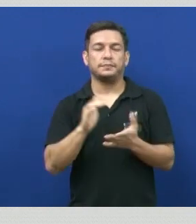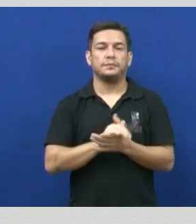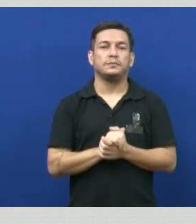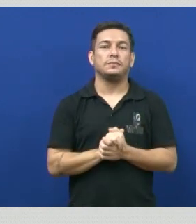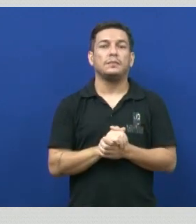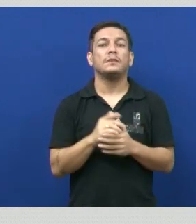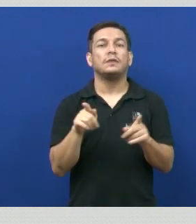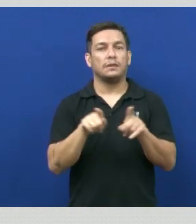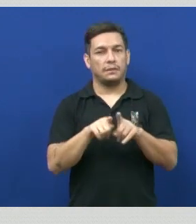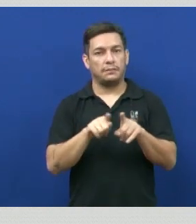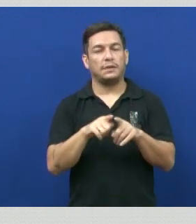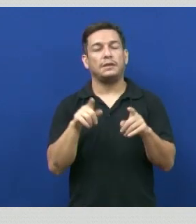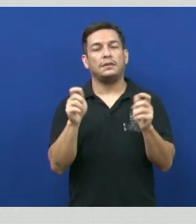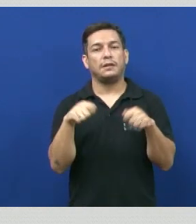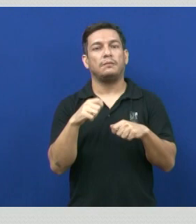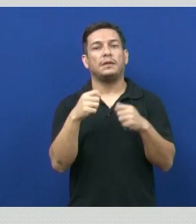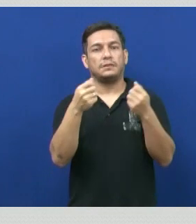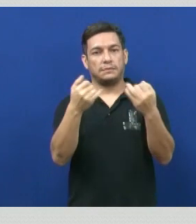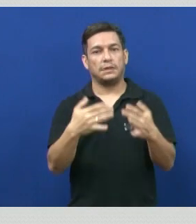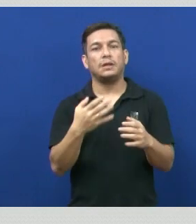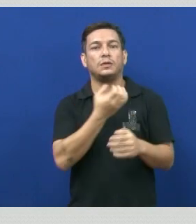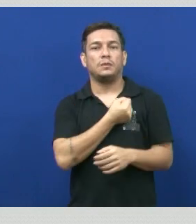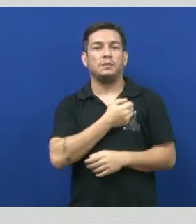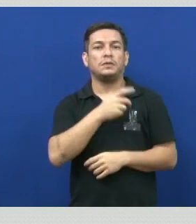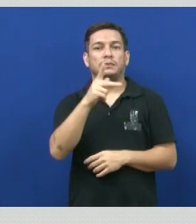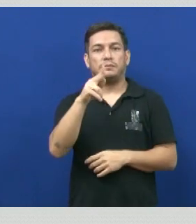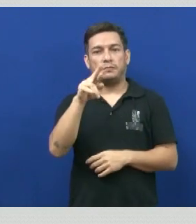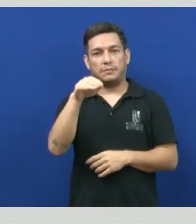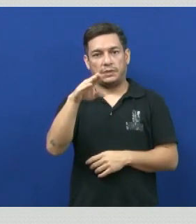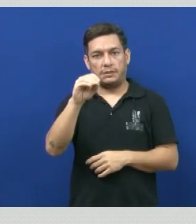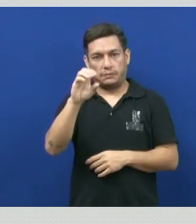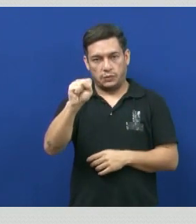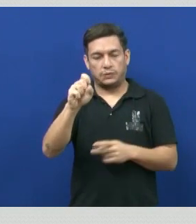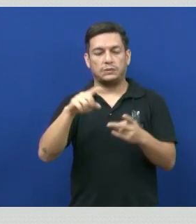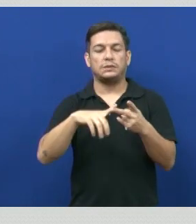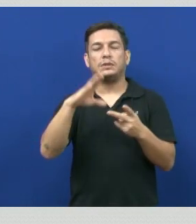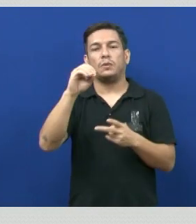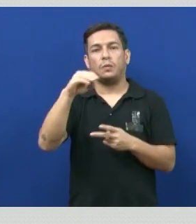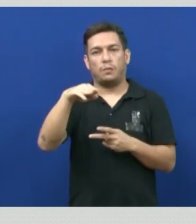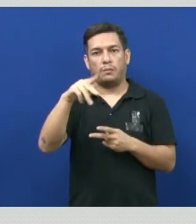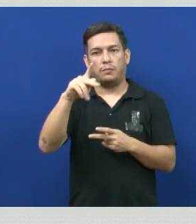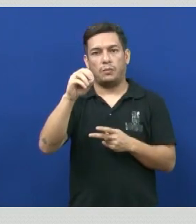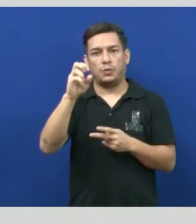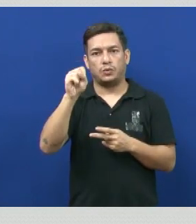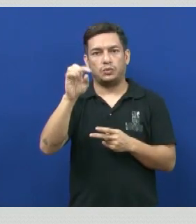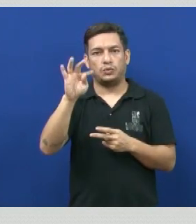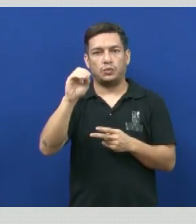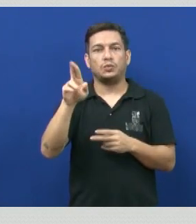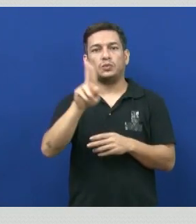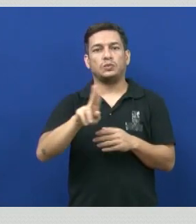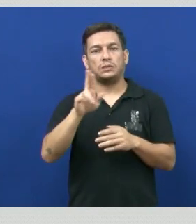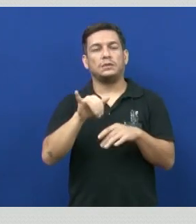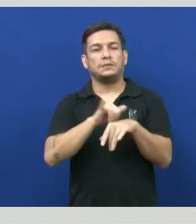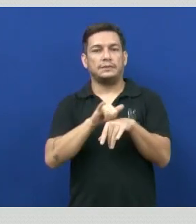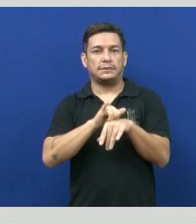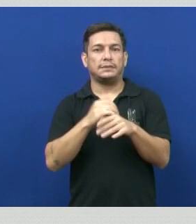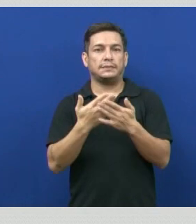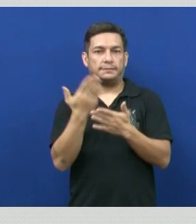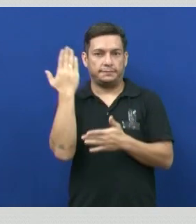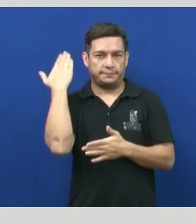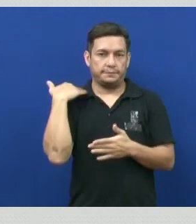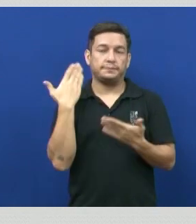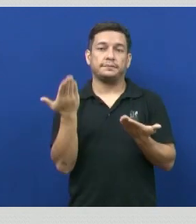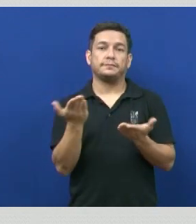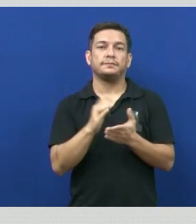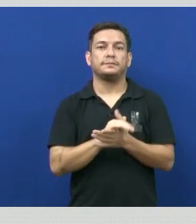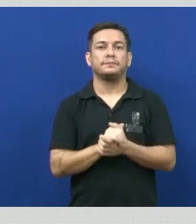Isso serve para a gente definir números primos e números compostos, utilizando alguns critérios da aula anterior. Vejam aí,